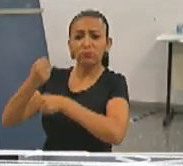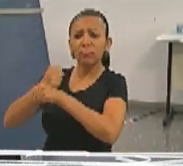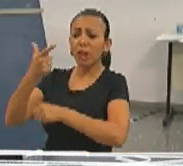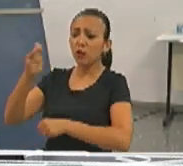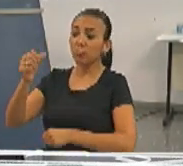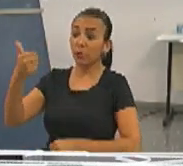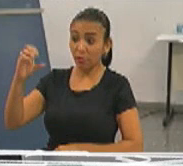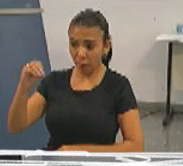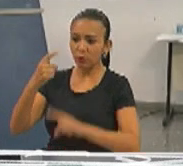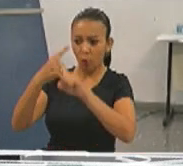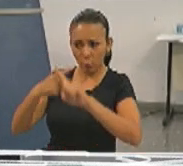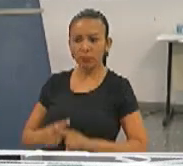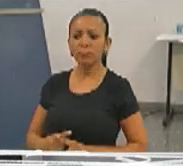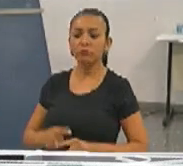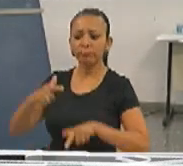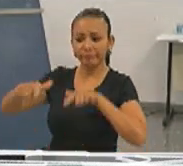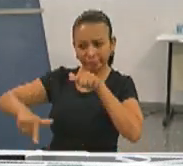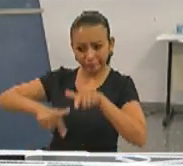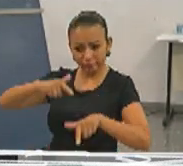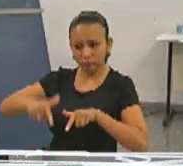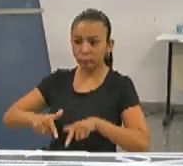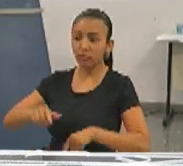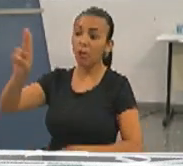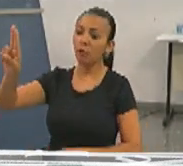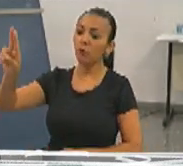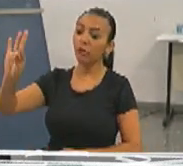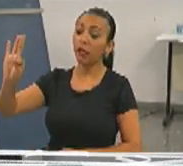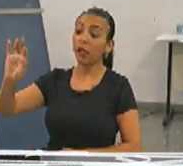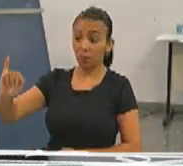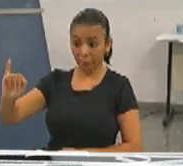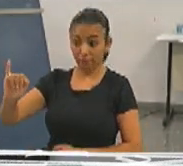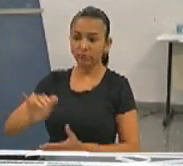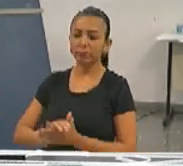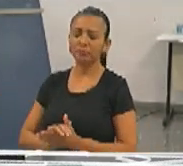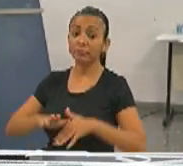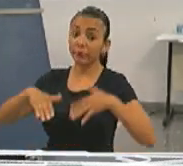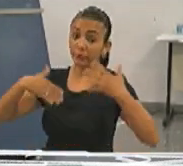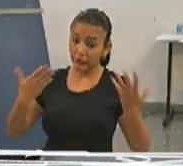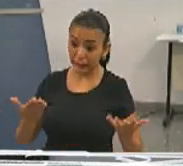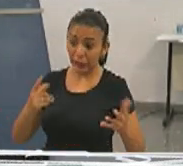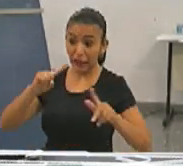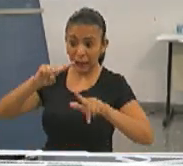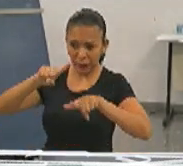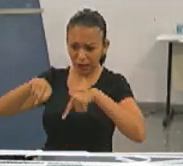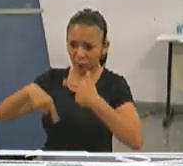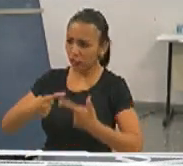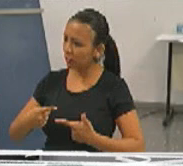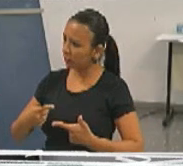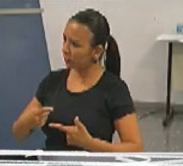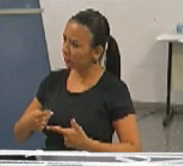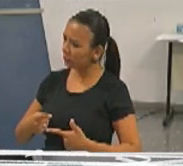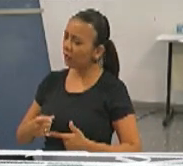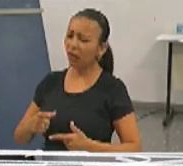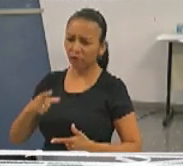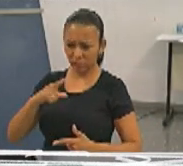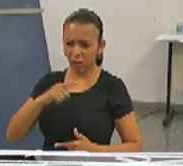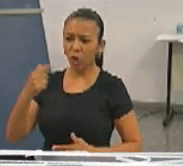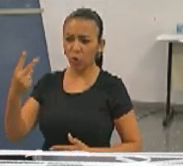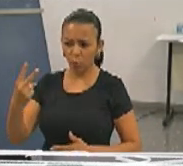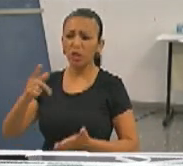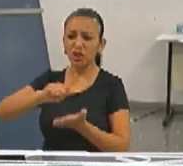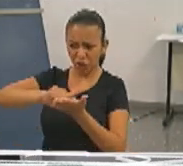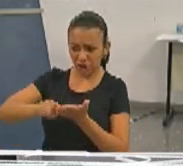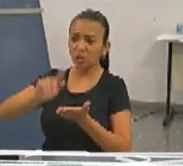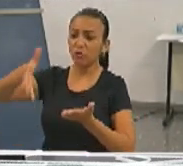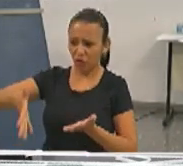no concurso. Trabalho no, na UTI. E assim, depois da cedência, a gente passou por duas gestões,